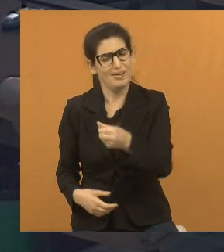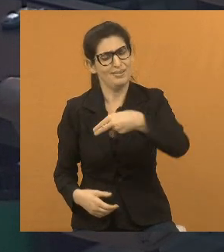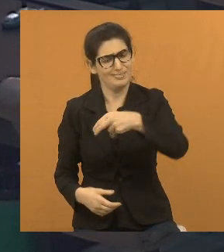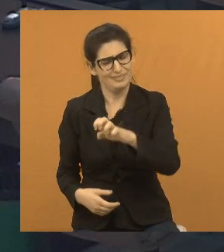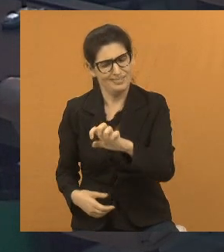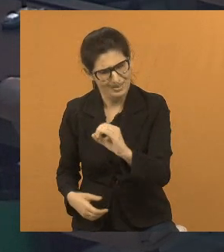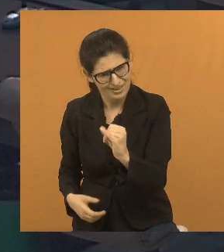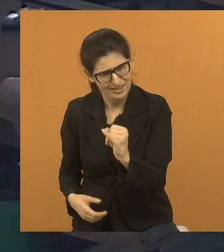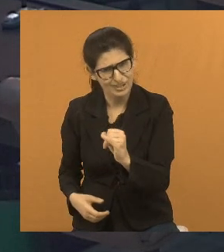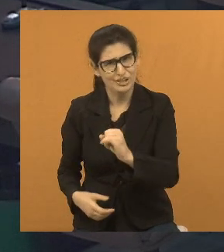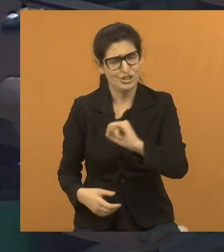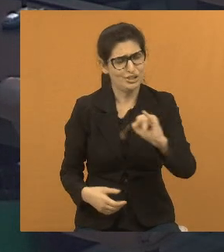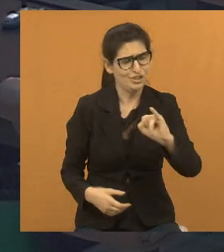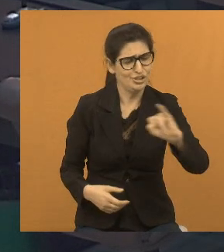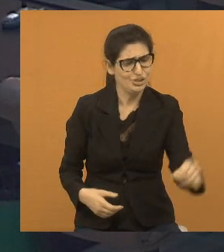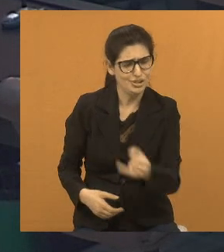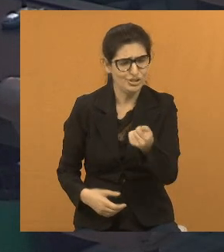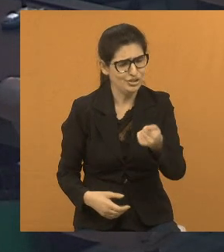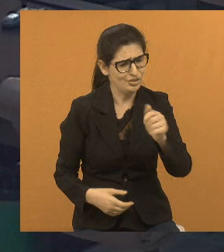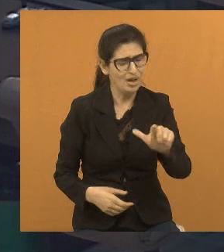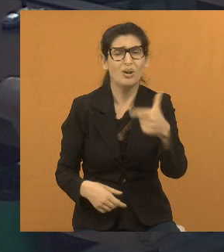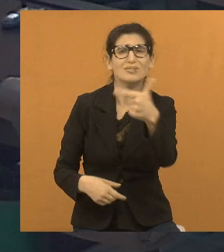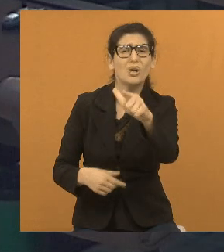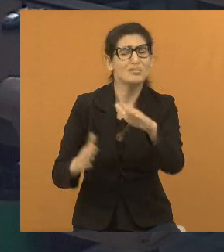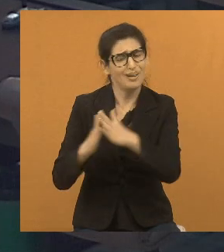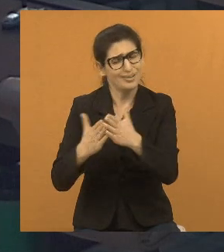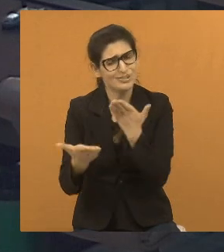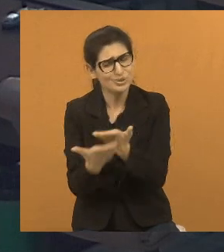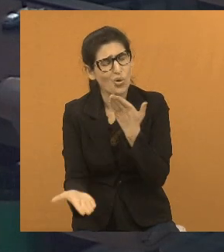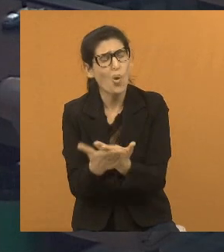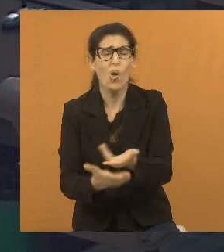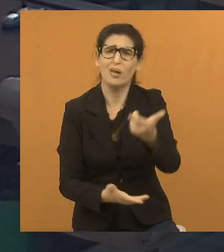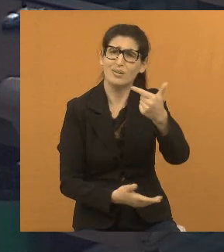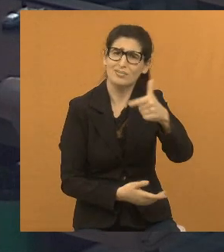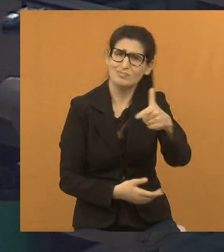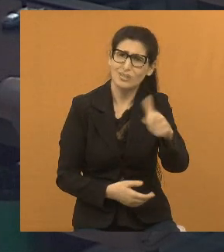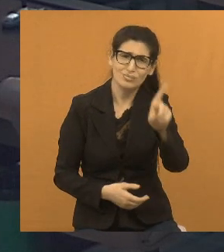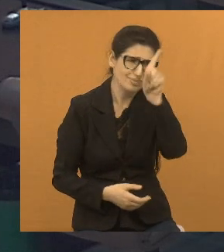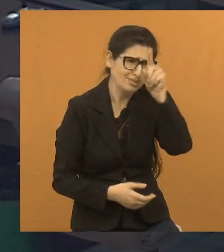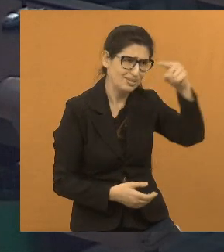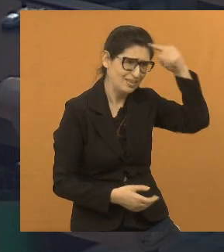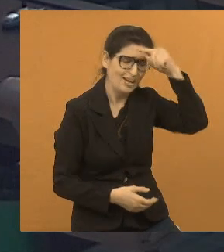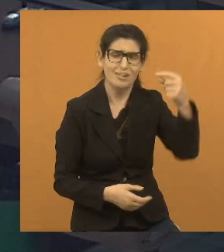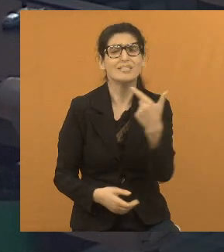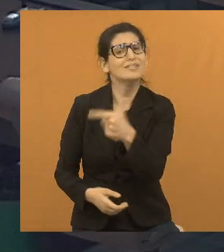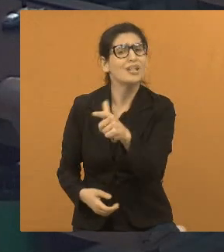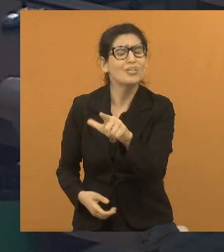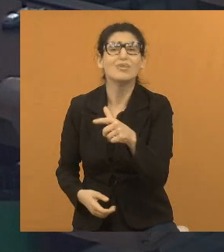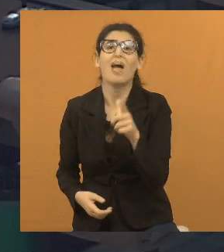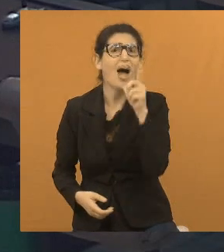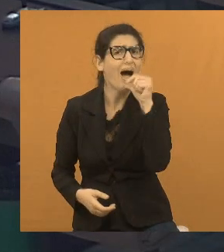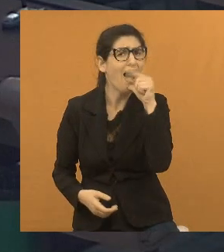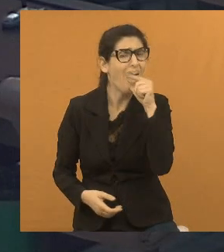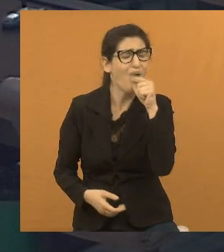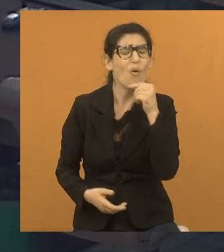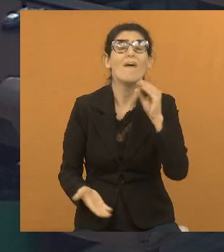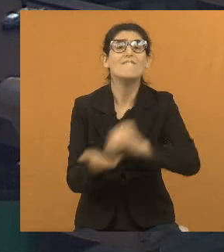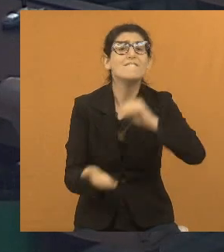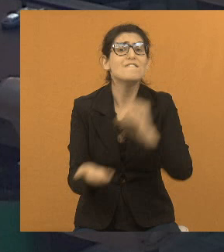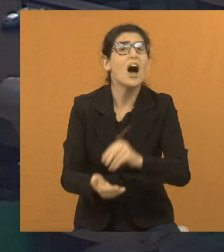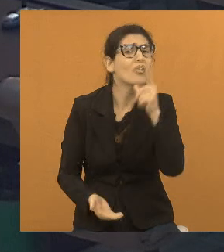EMEI, EMEF, UBS, asfalto, água encanada e nem mesmo rede de esgoto.